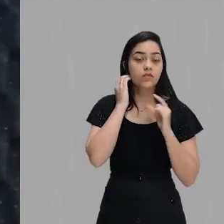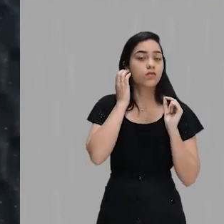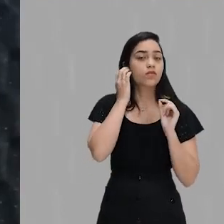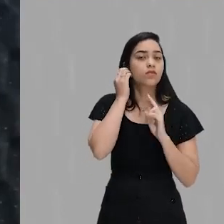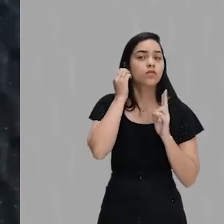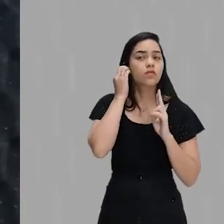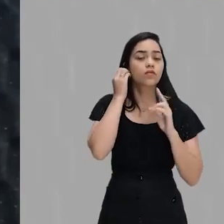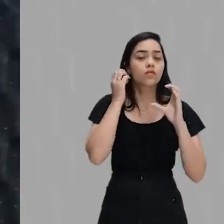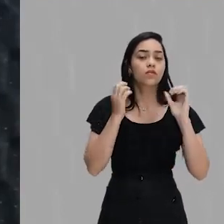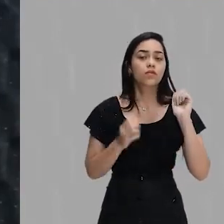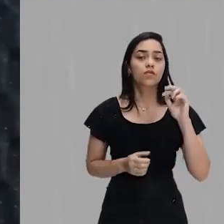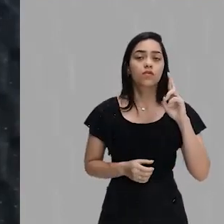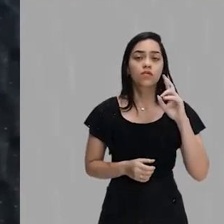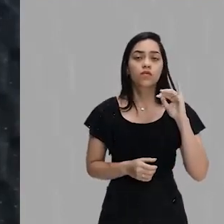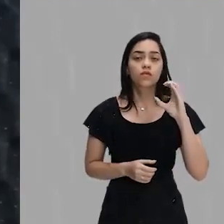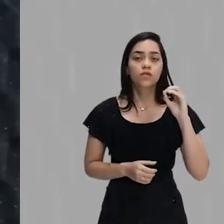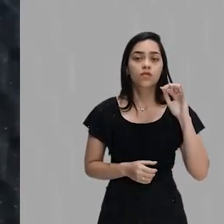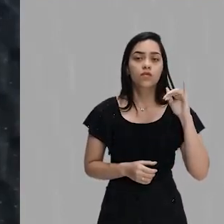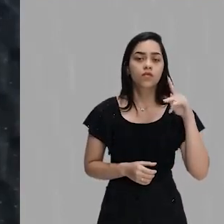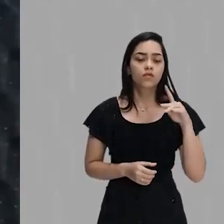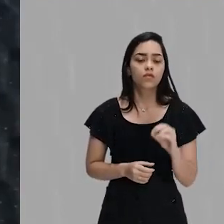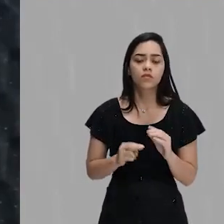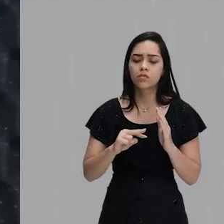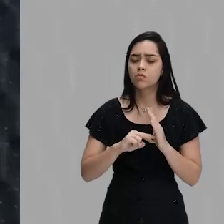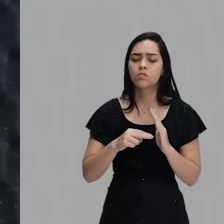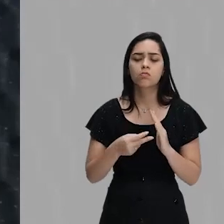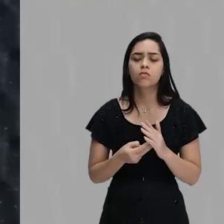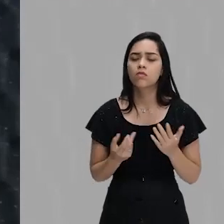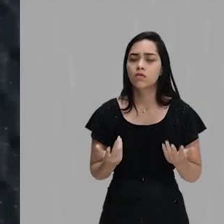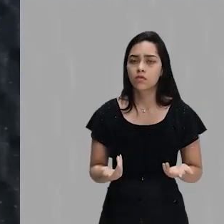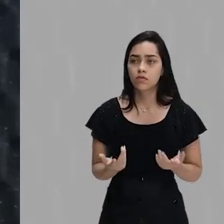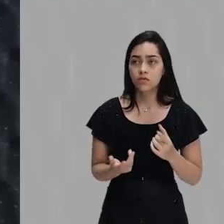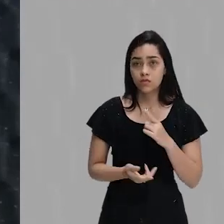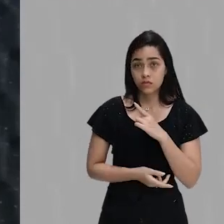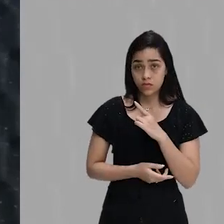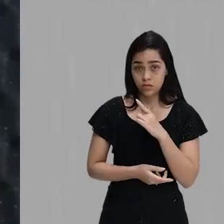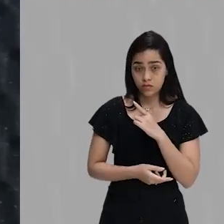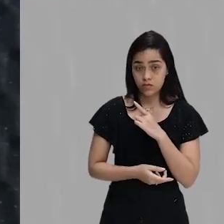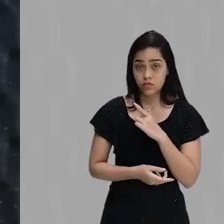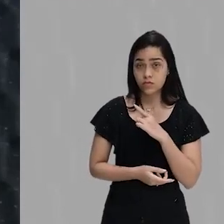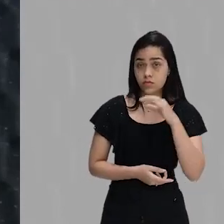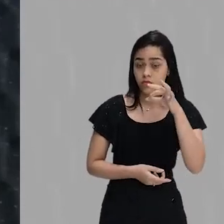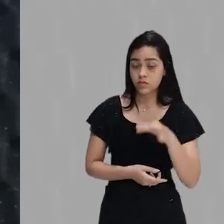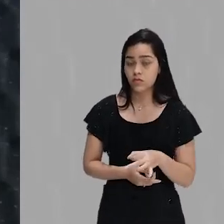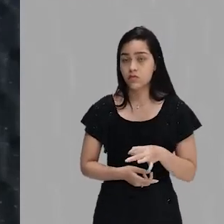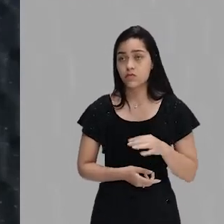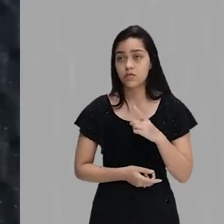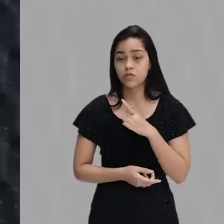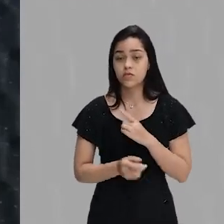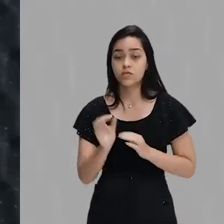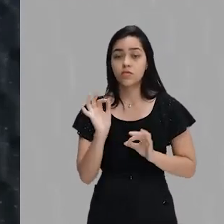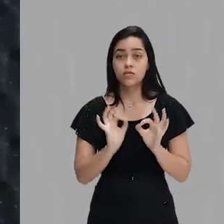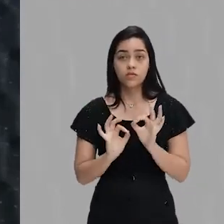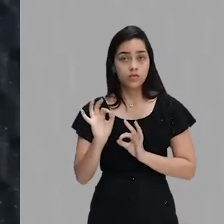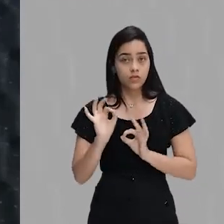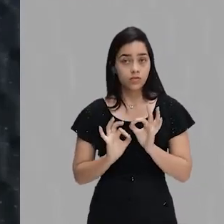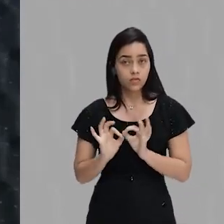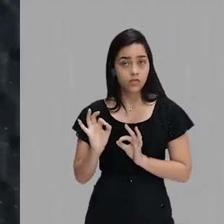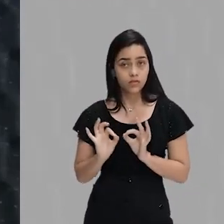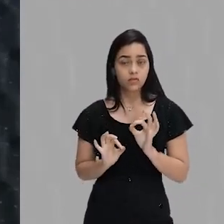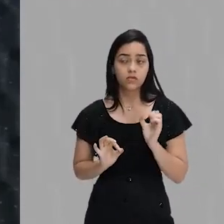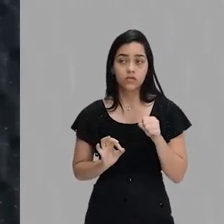gente chama de cariótipo. O que é o cariótipo? O cariótipo é justamente uma